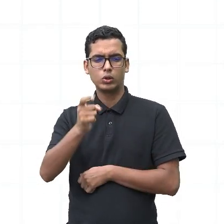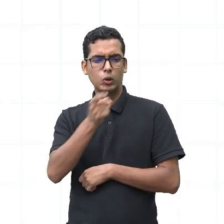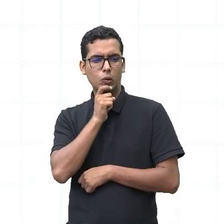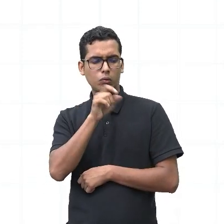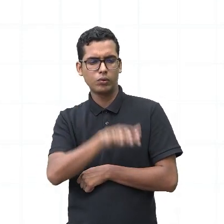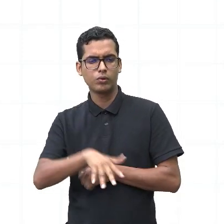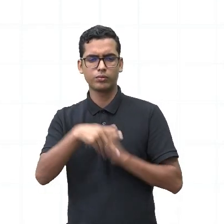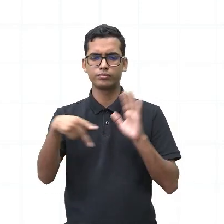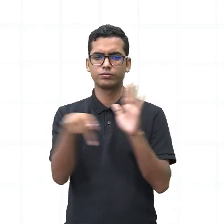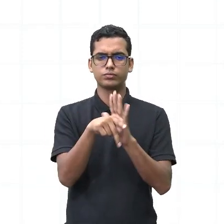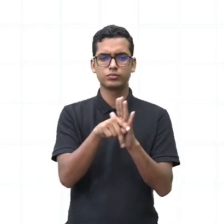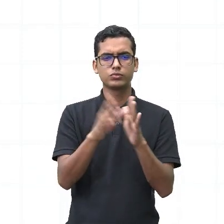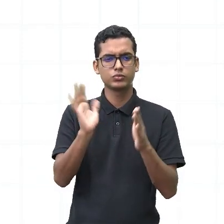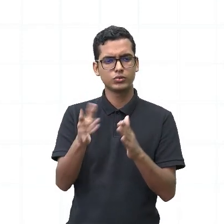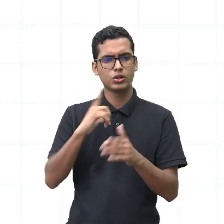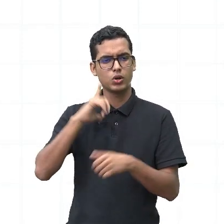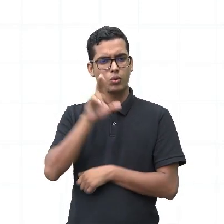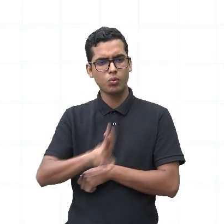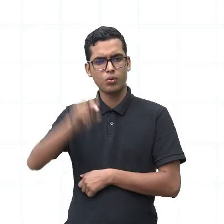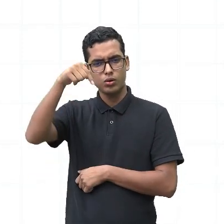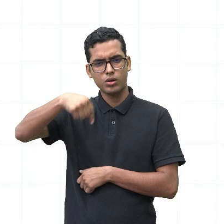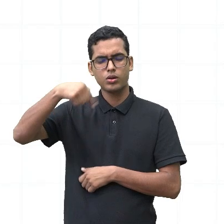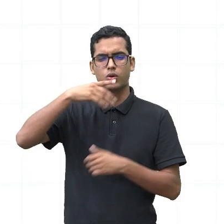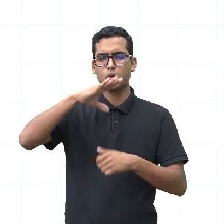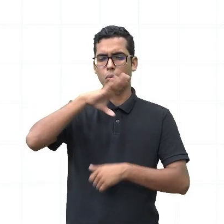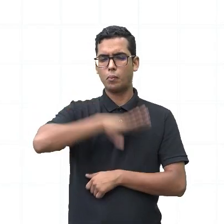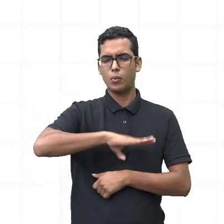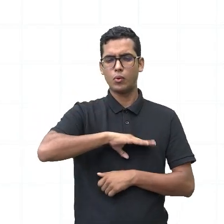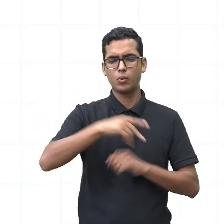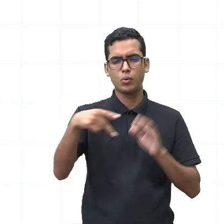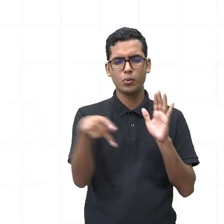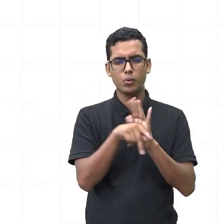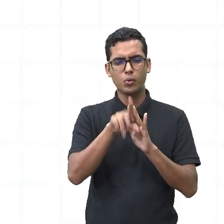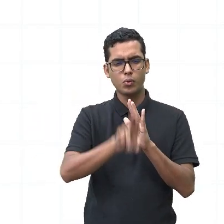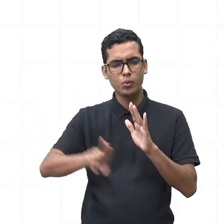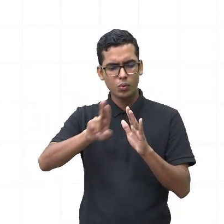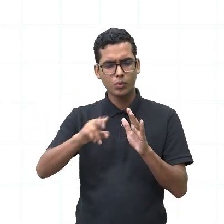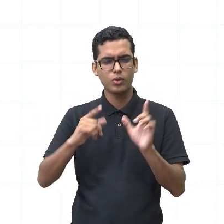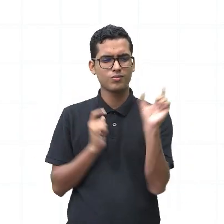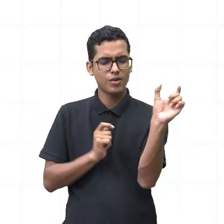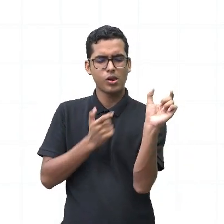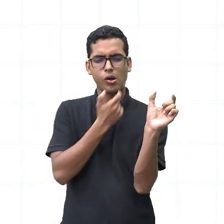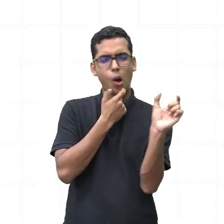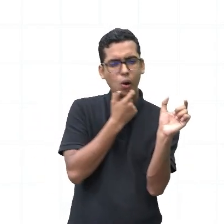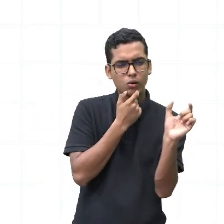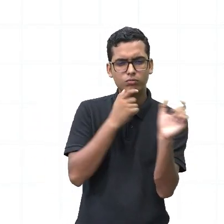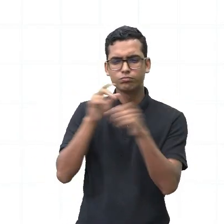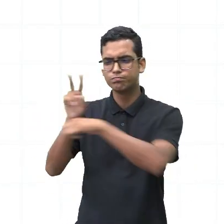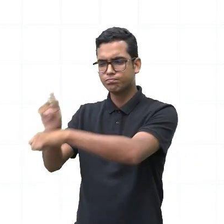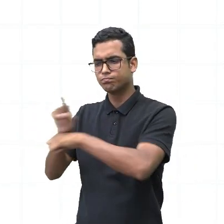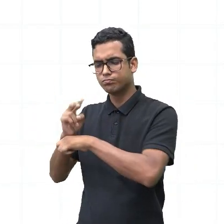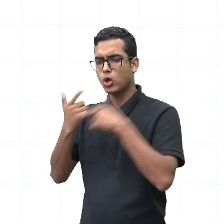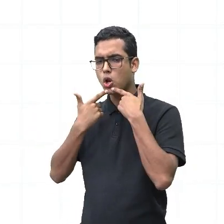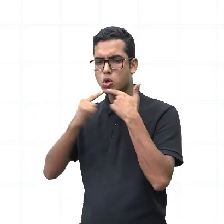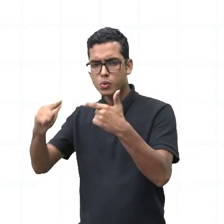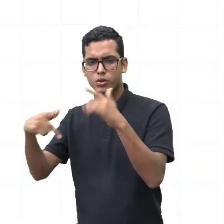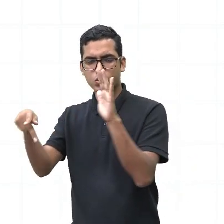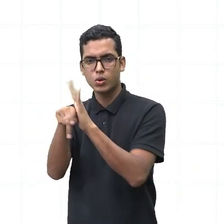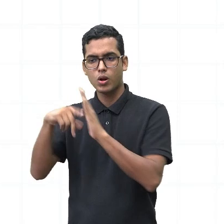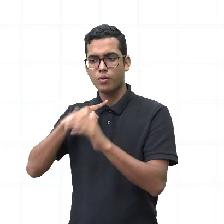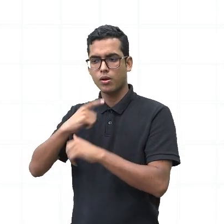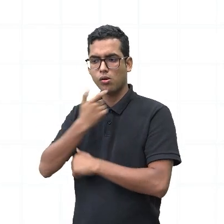aqui juntamente com o português, tem essa questão de usar palavras em inglês, empréstimo aí de palavras,